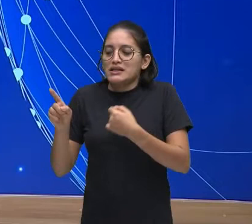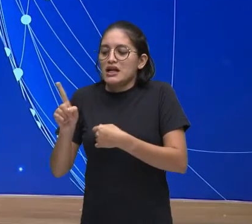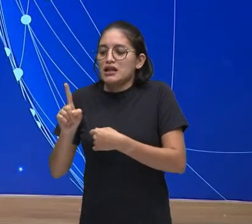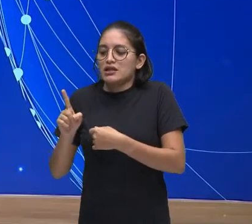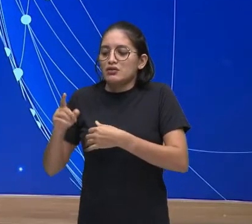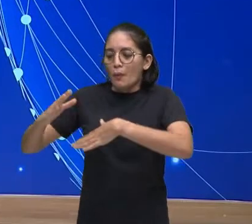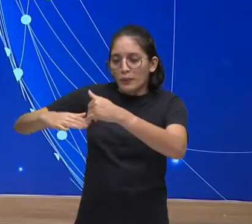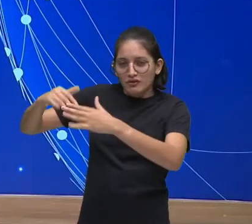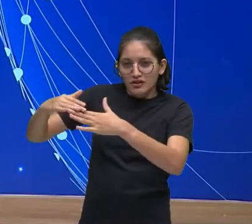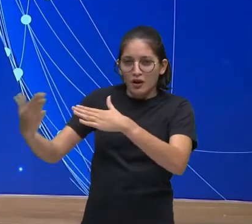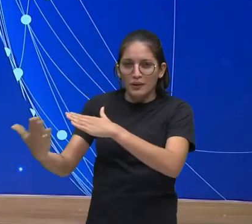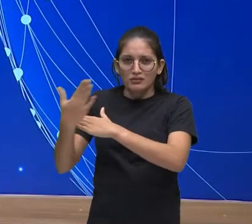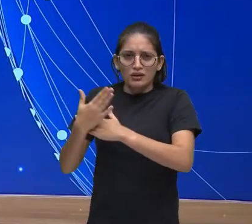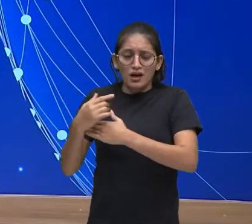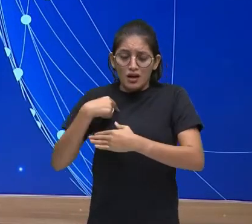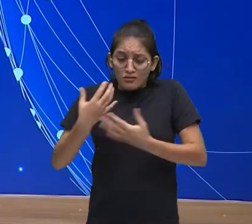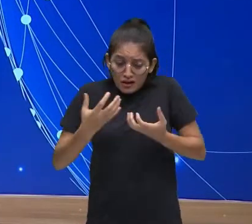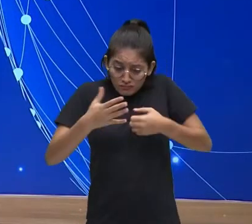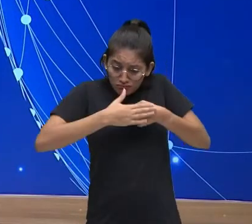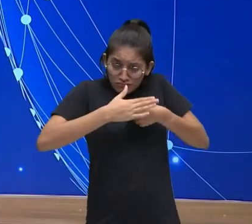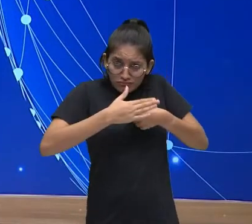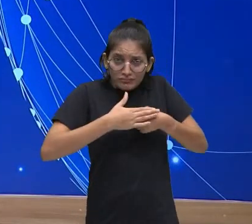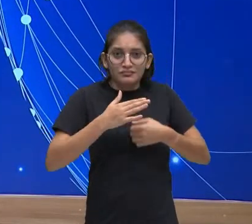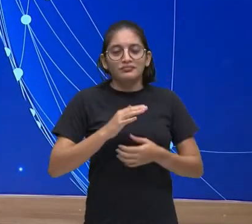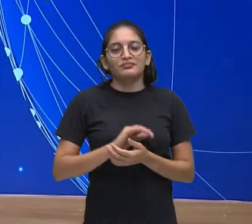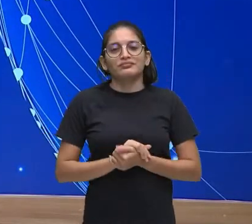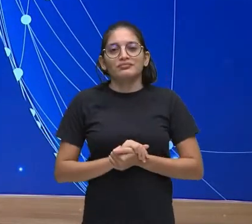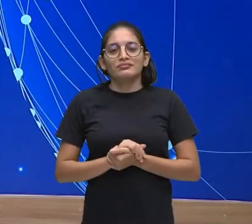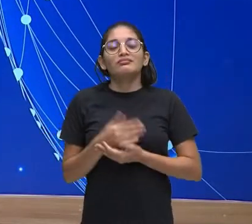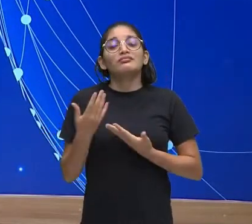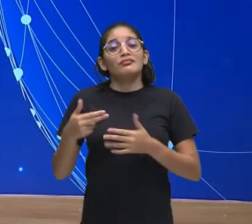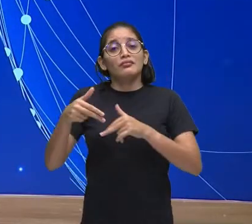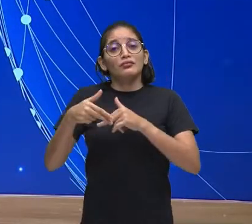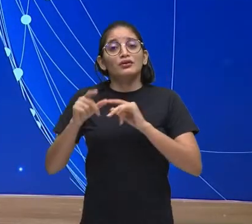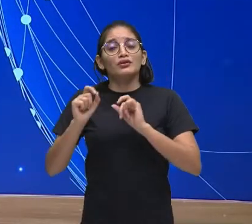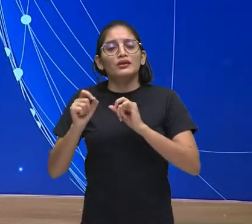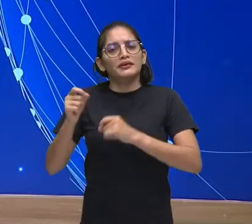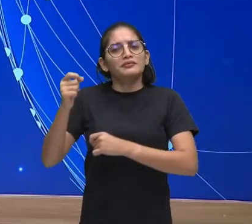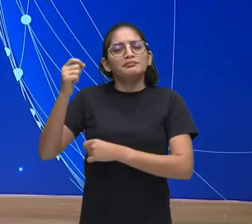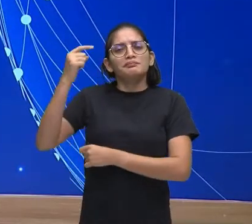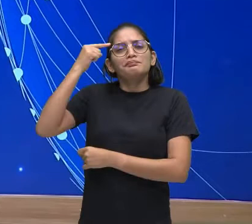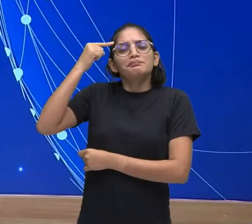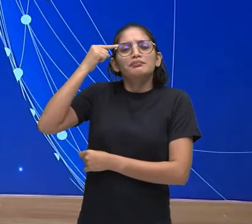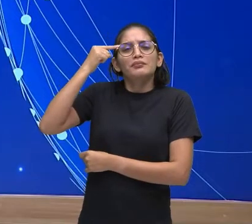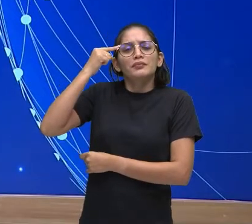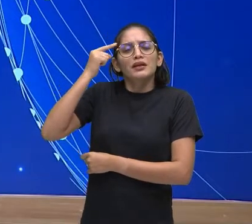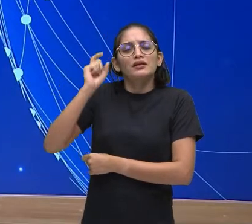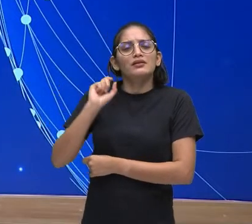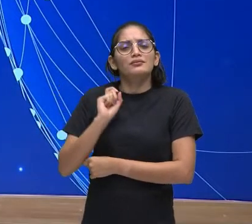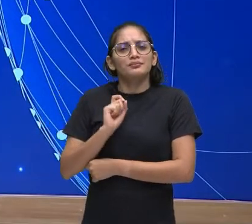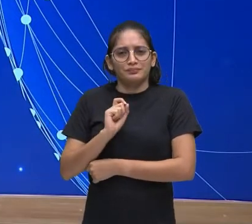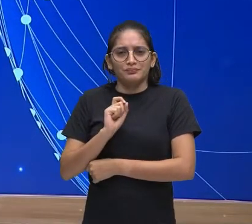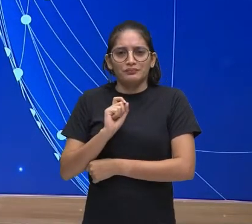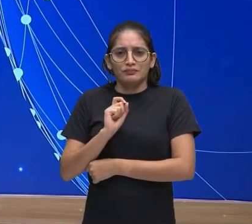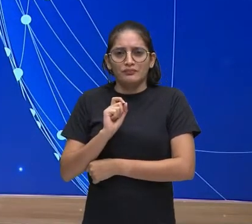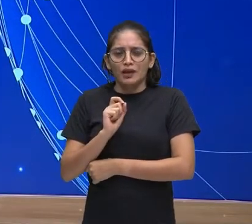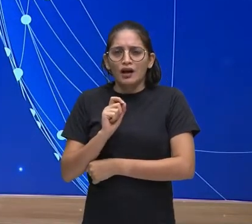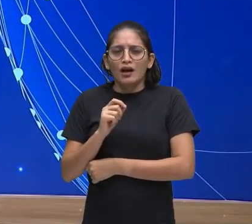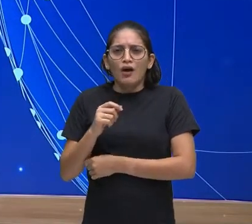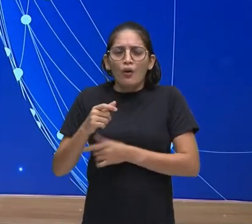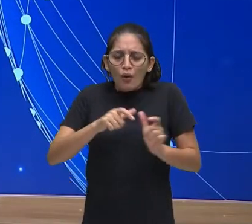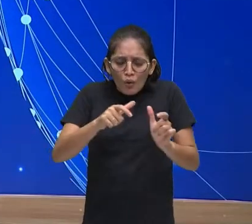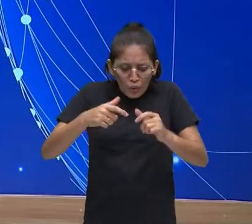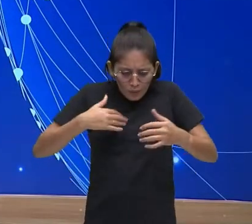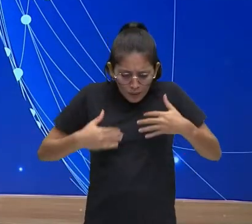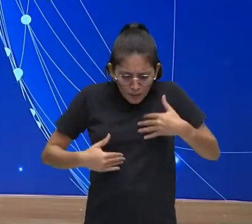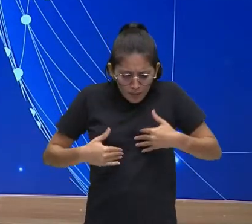profissional, realizar por conta própria, ok? E para isso nós precisamos mentalizar que onde está me doendo,